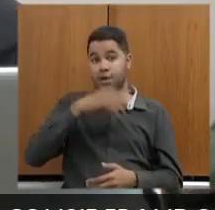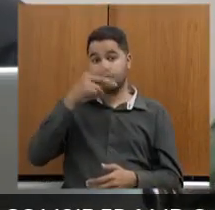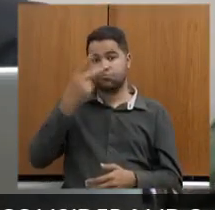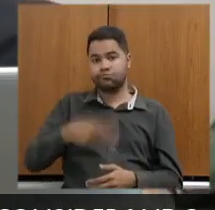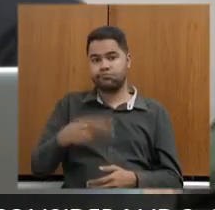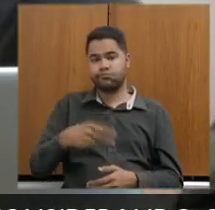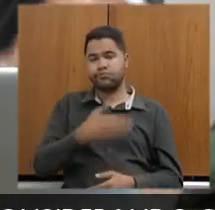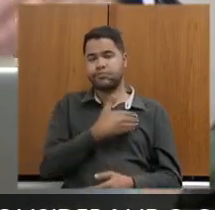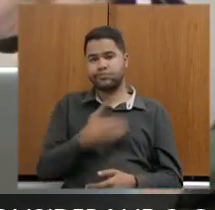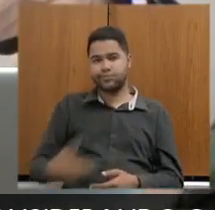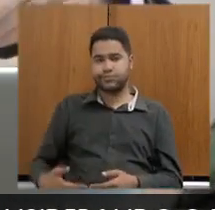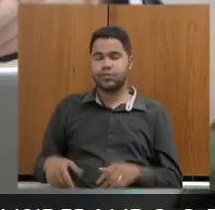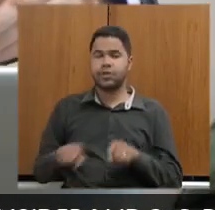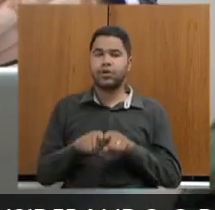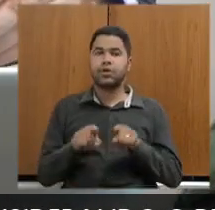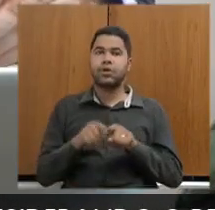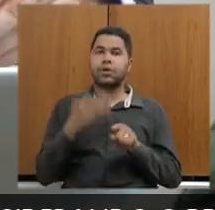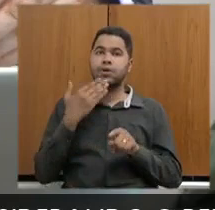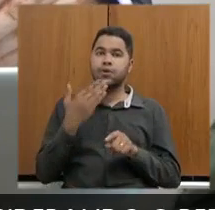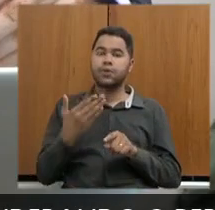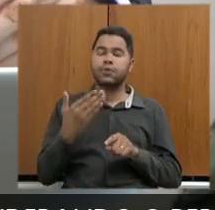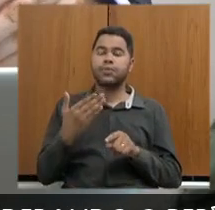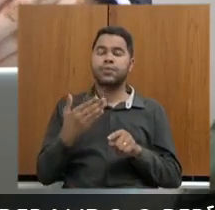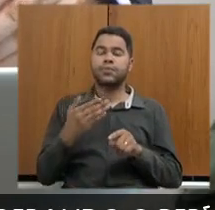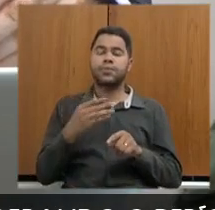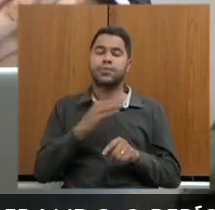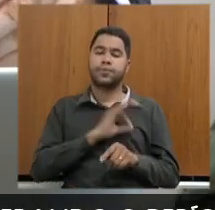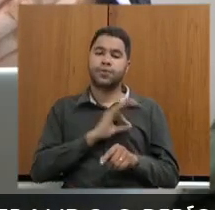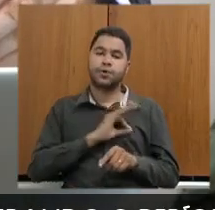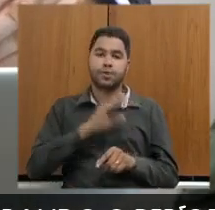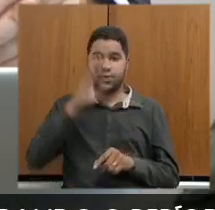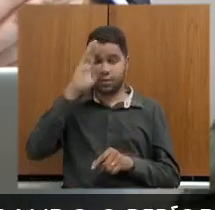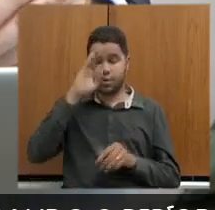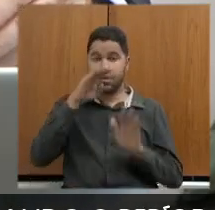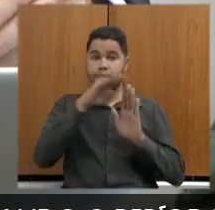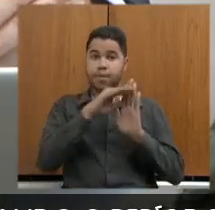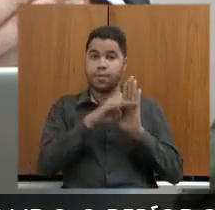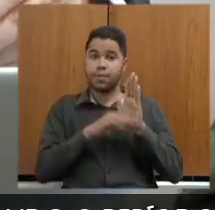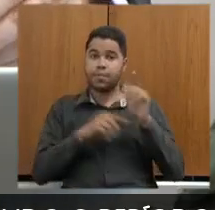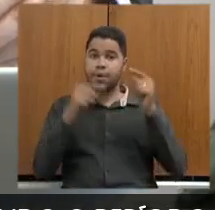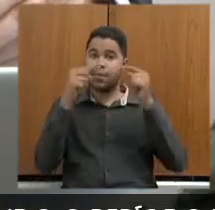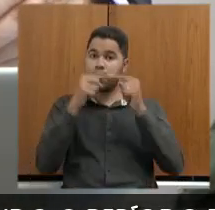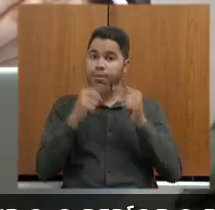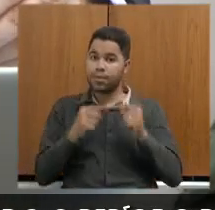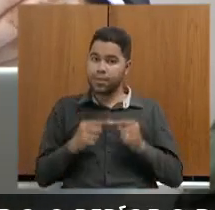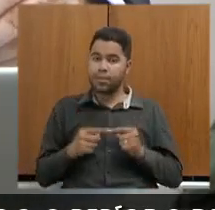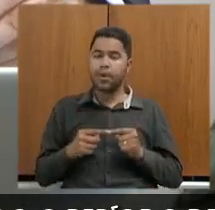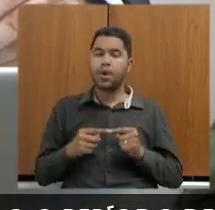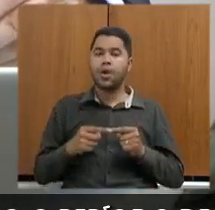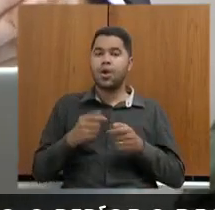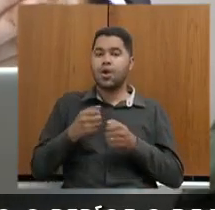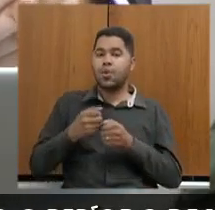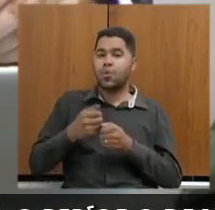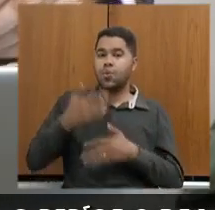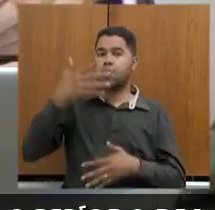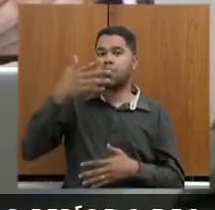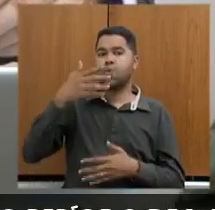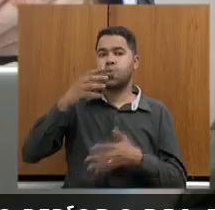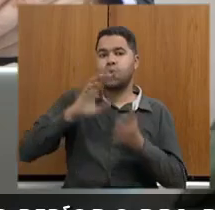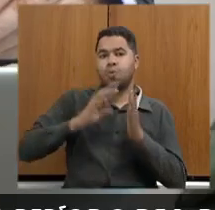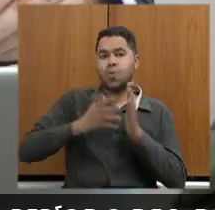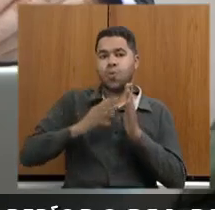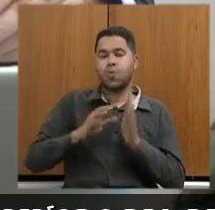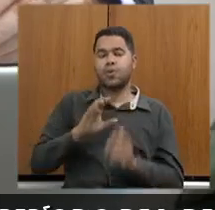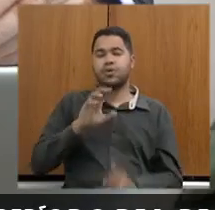do Estado o requerimento será enviado à polícia militar pediu providências para que adote as medidas que abrisse pode implementar o banco de dados previsto na lei